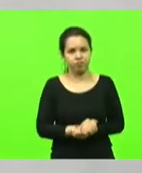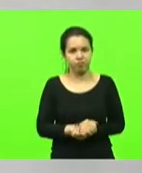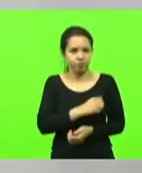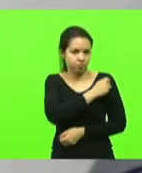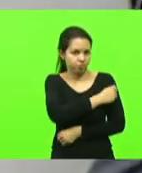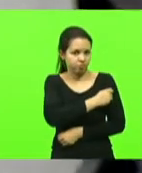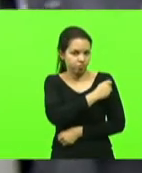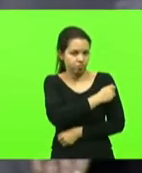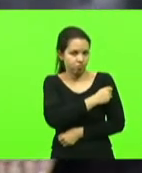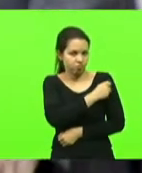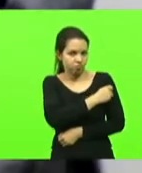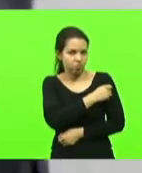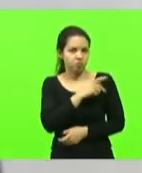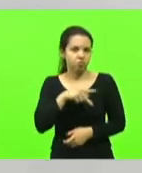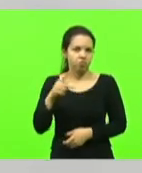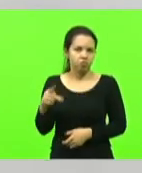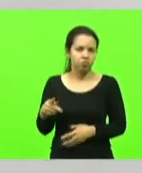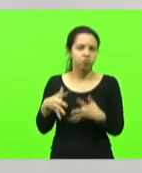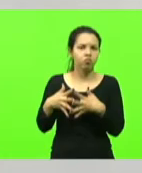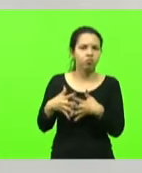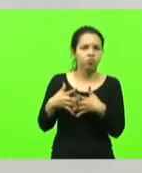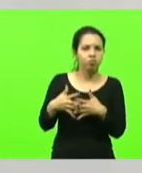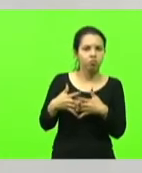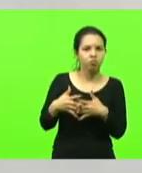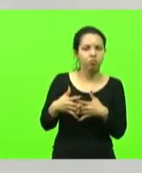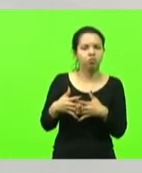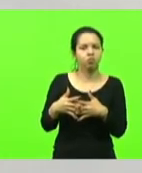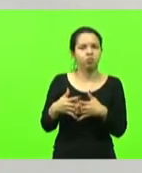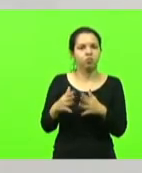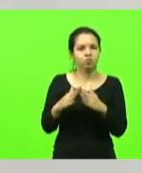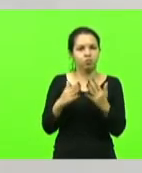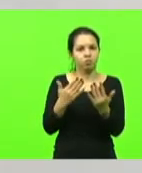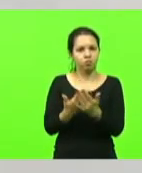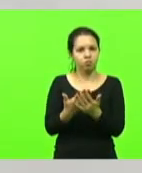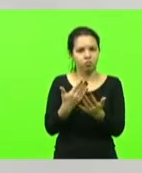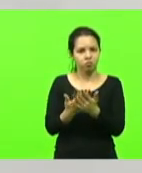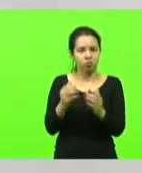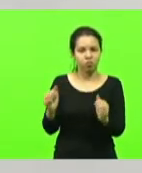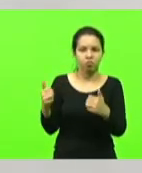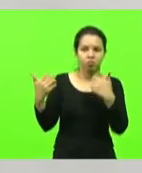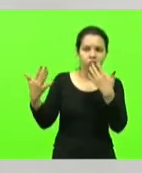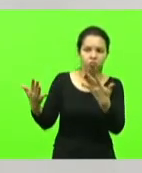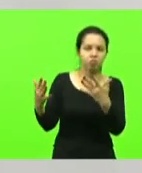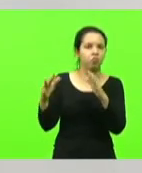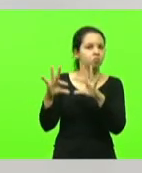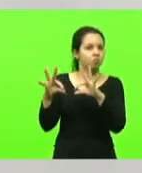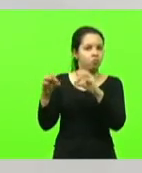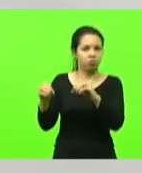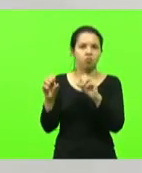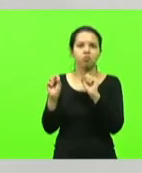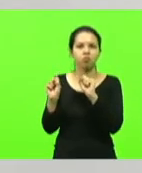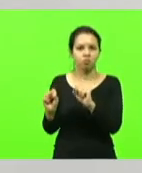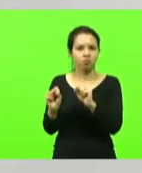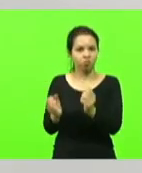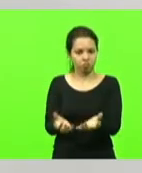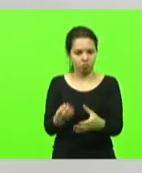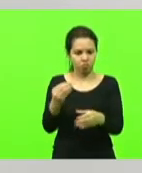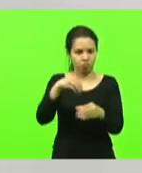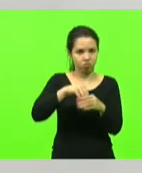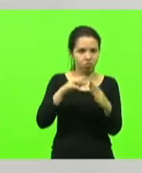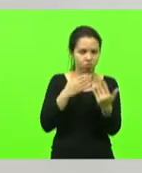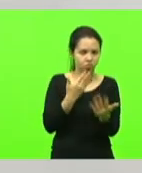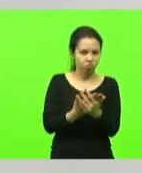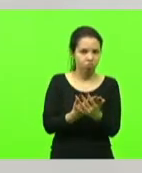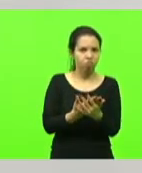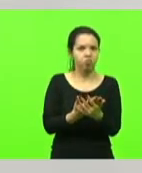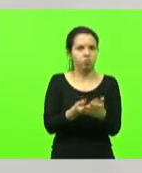do portão da escola? Tudo pode, e aqui dentro continua o rigor. Impossível segurar o estudante, seu corpo,